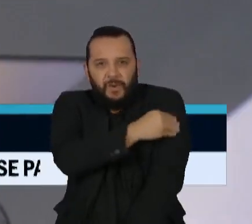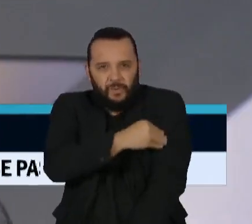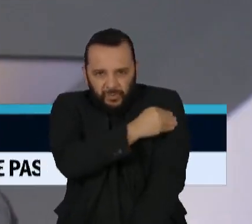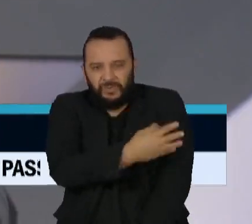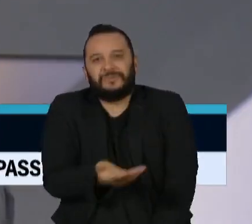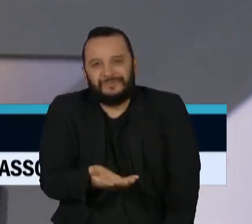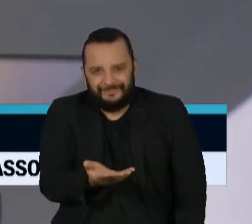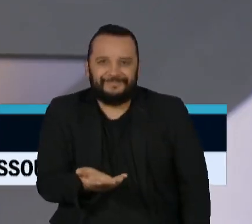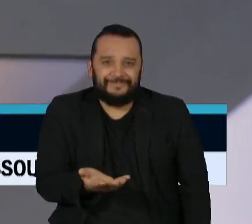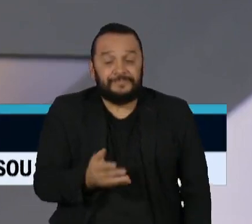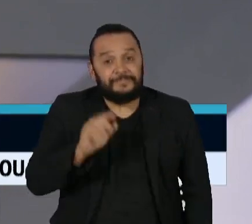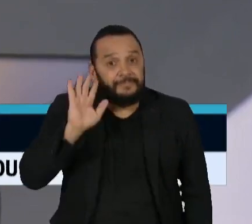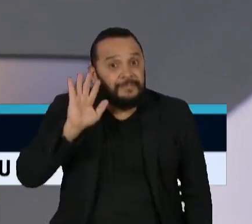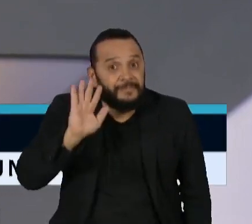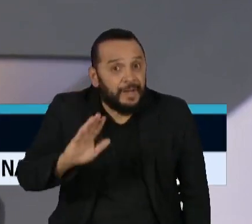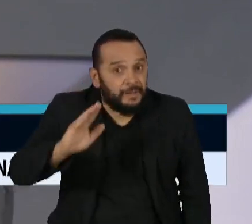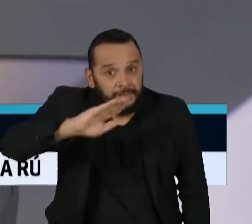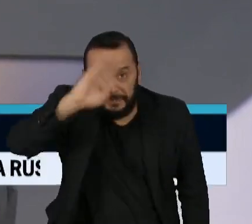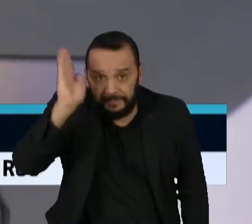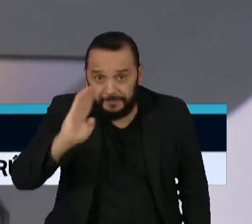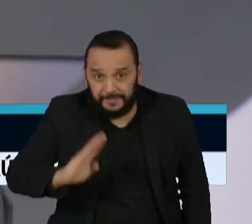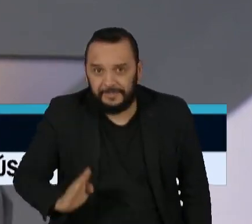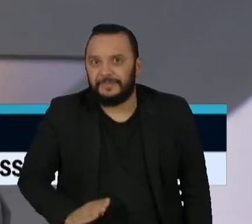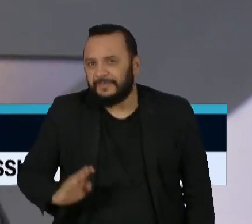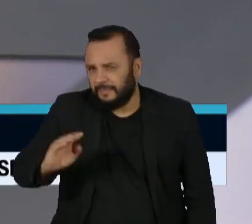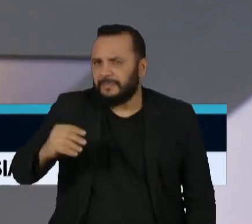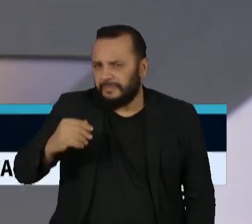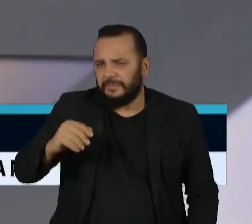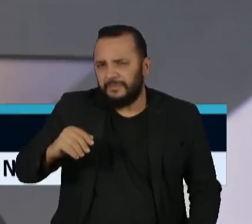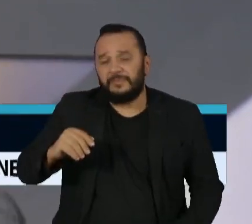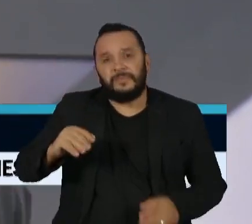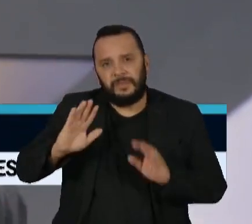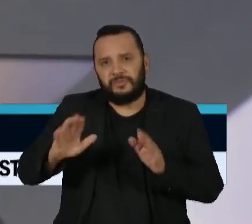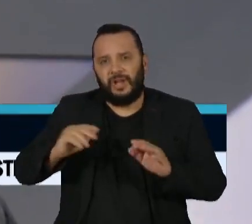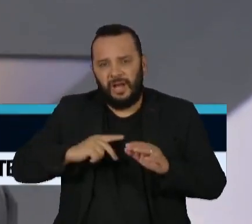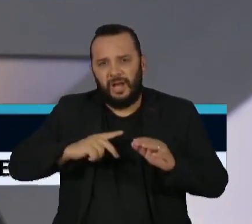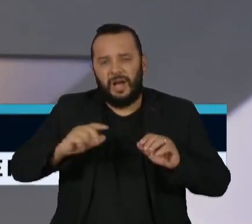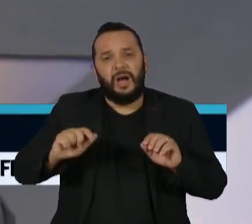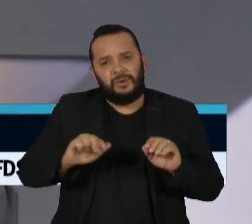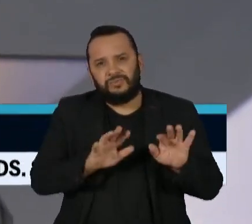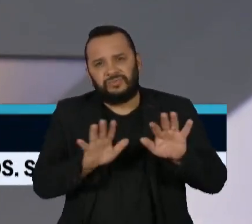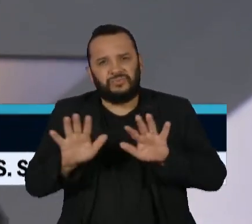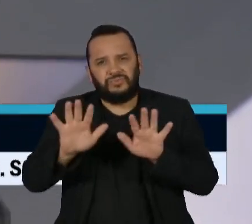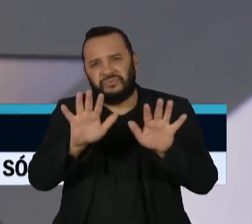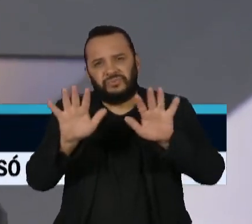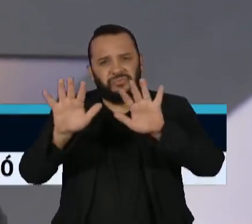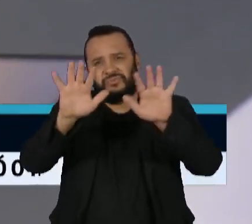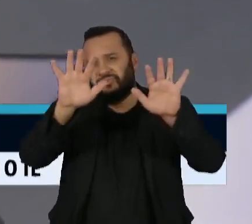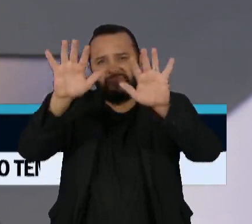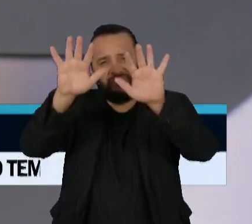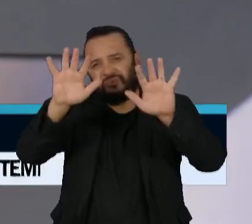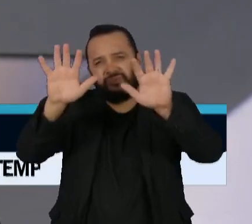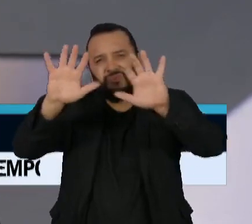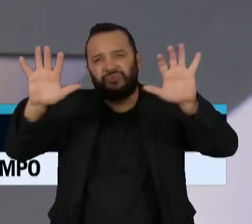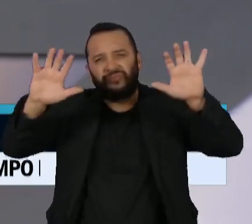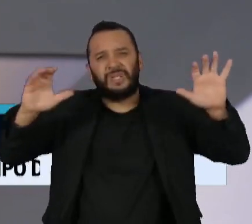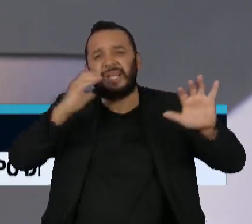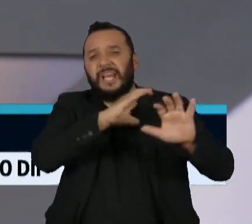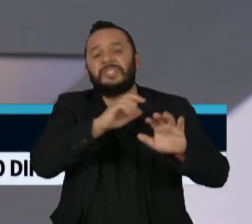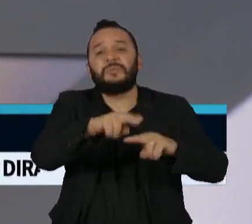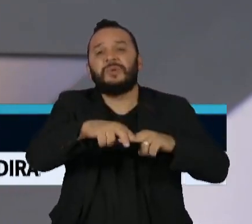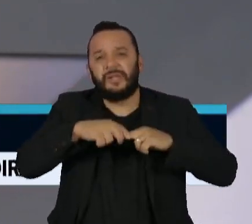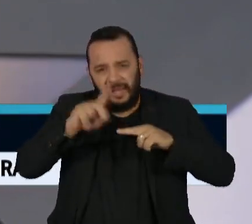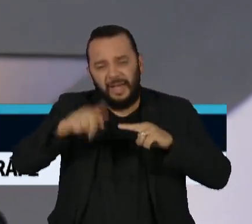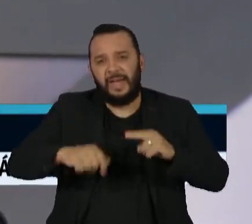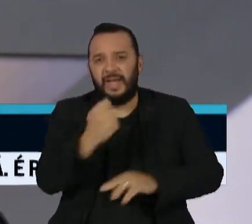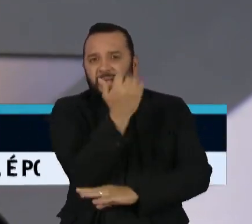o Brasil aquela participação do Brasil em no aquecimento do planeta é desmatamento é por